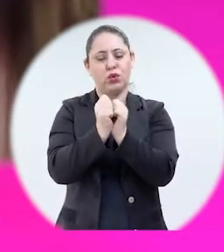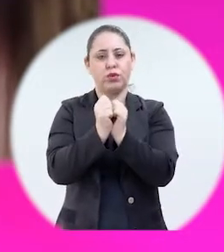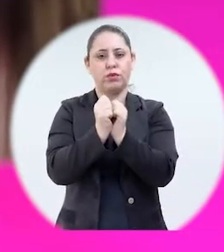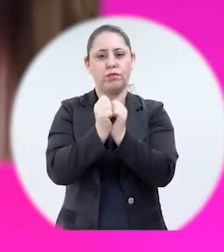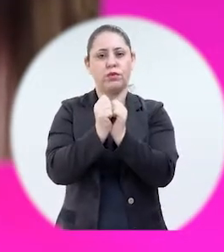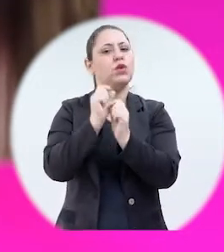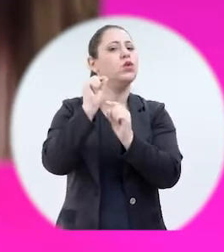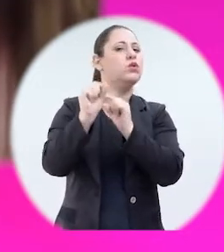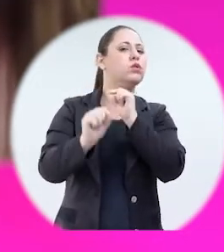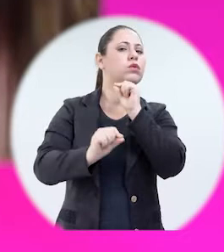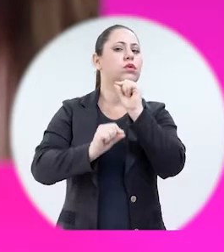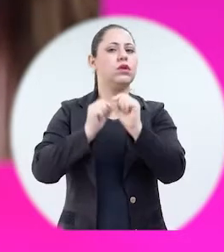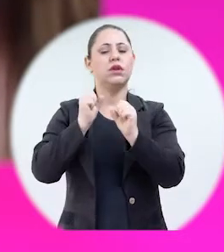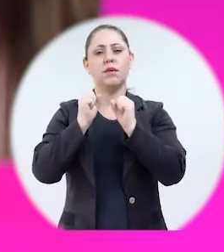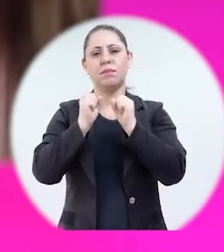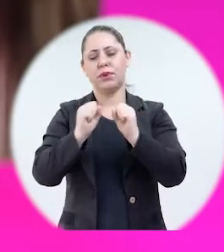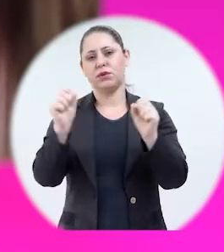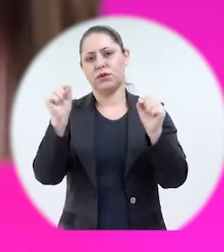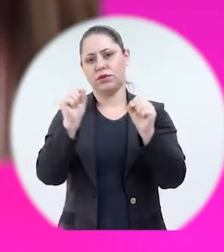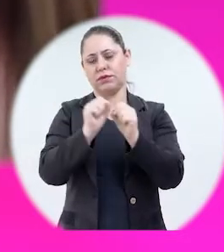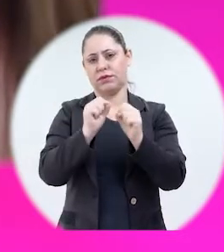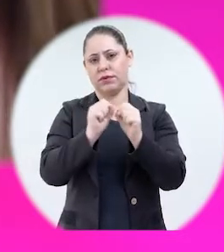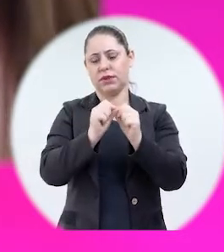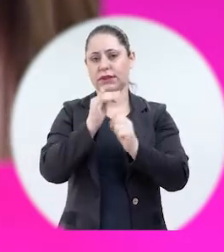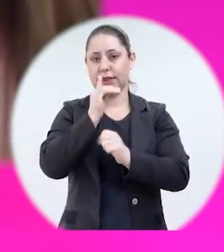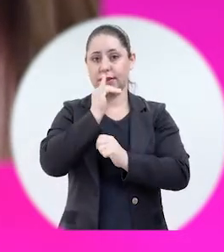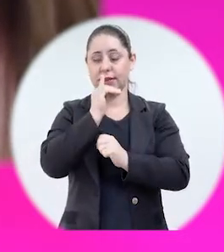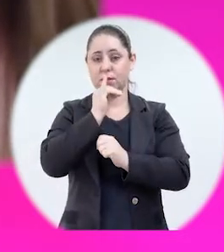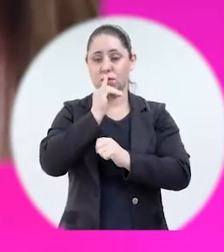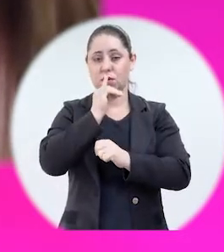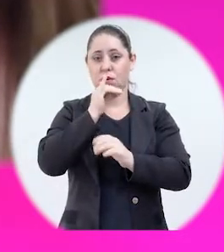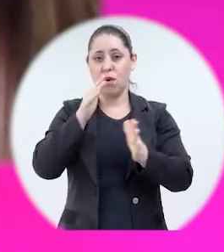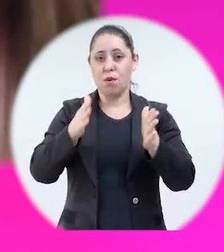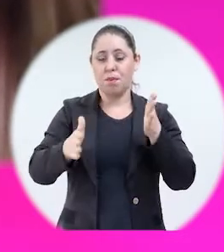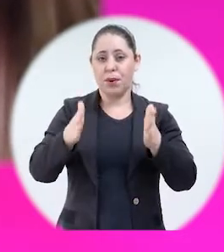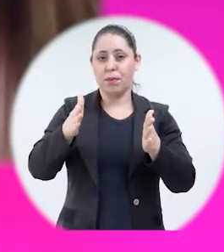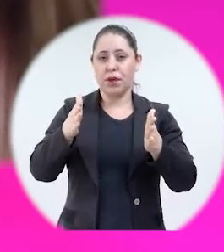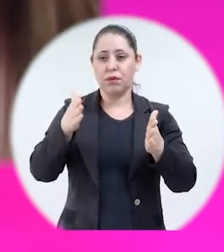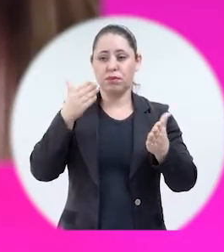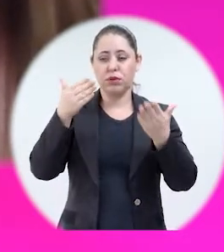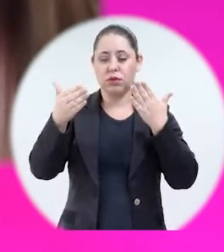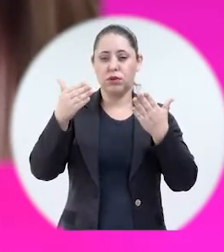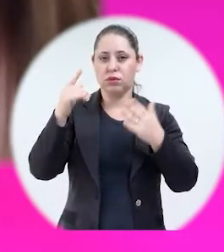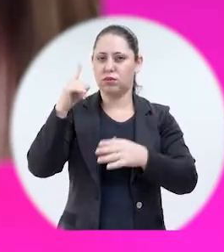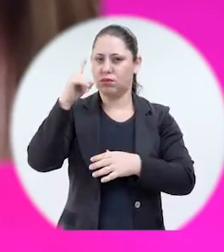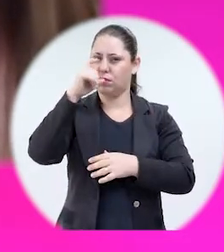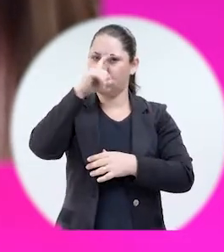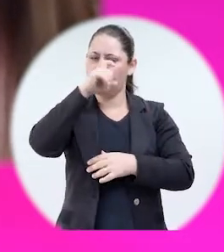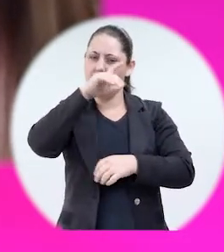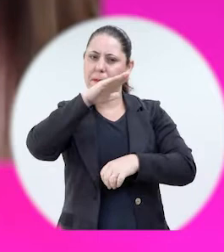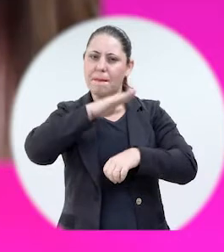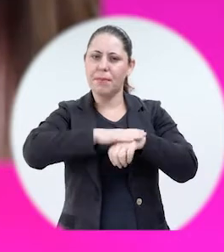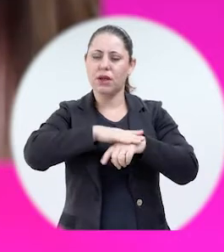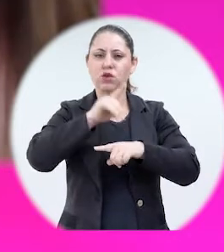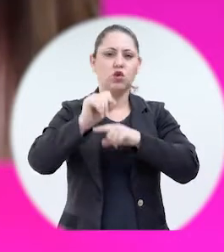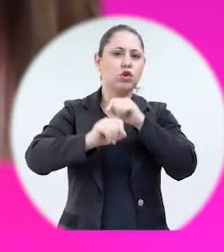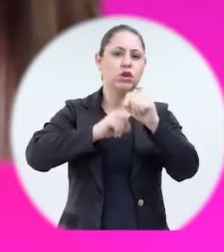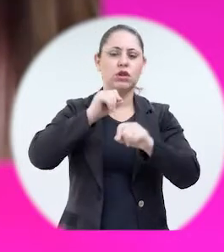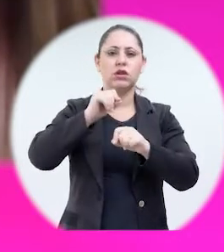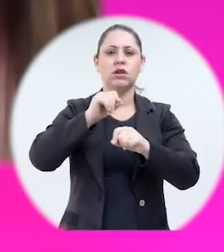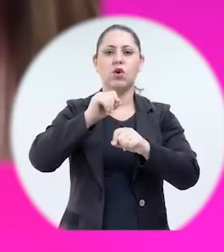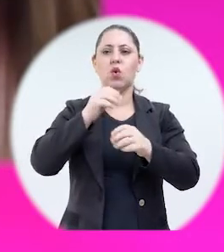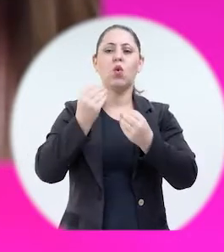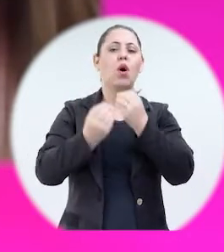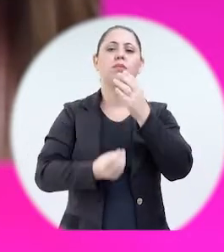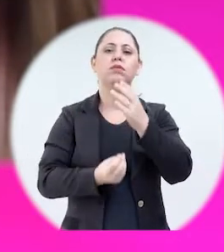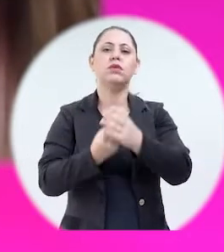companheira. E o que pode tornar, por exemplo, esse momento psicologicamente mais difícil, Melânia? E como é que